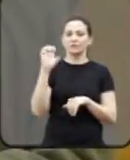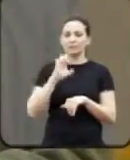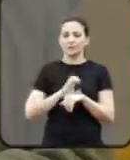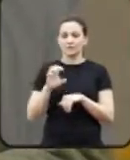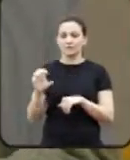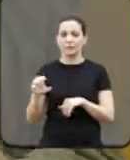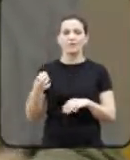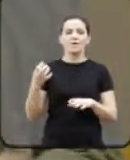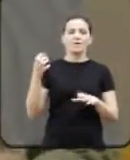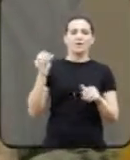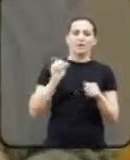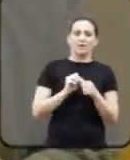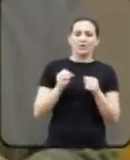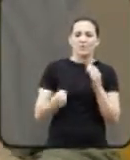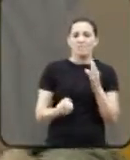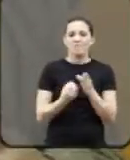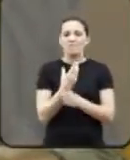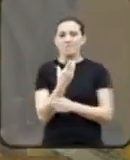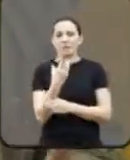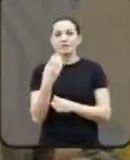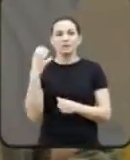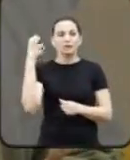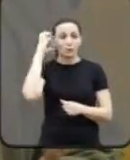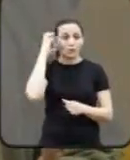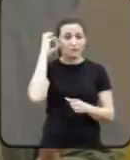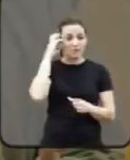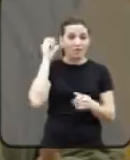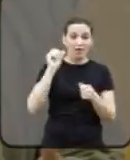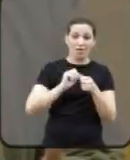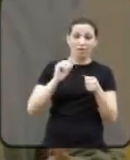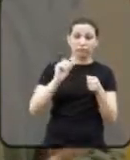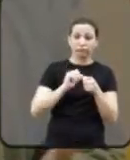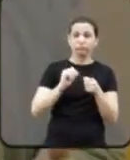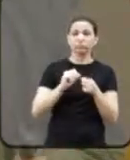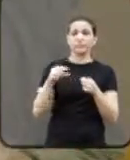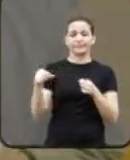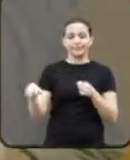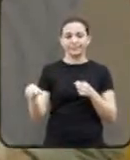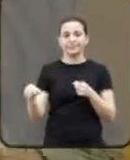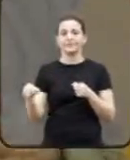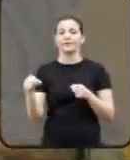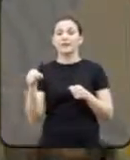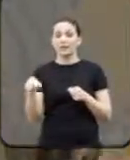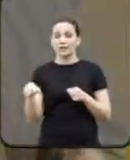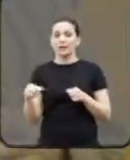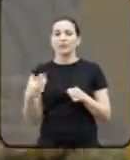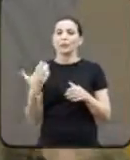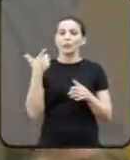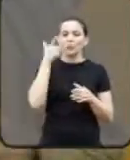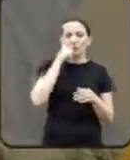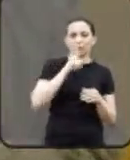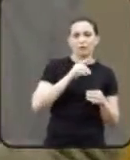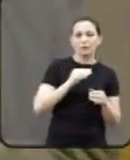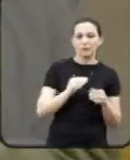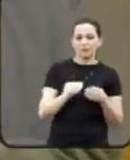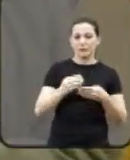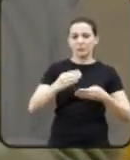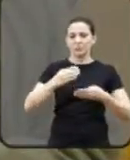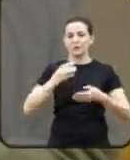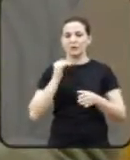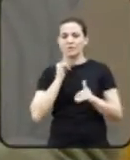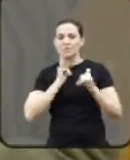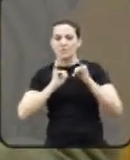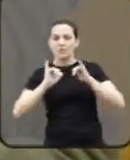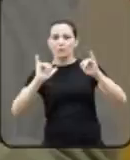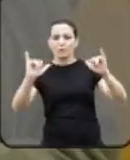dizem, né, pelo menos os brasileiros falam que foi inventor do rádio. Eu acredito. Né? Falam que foi o Marconi, mas foi mais ou menos na mesma época, e